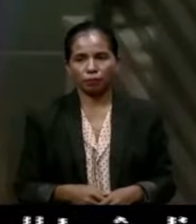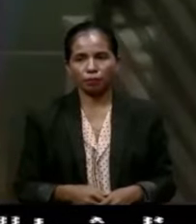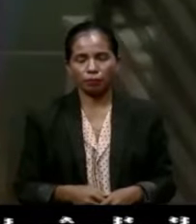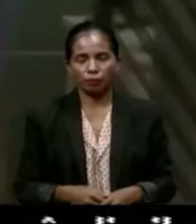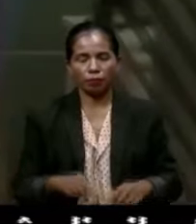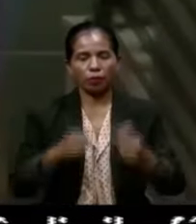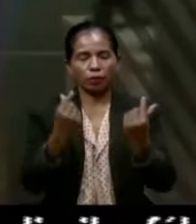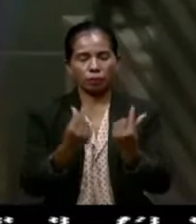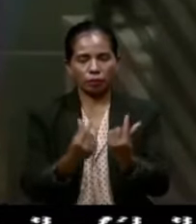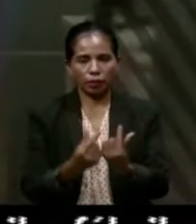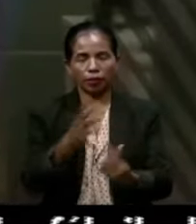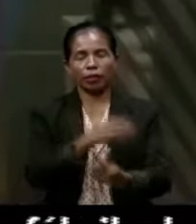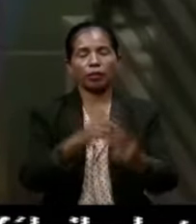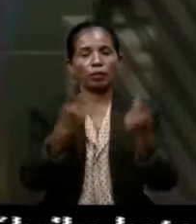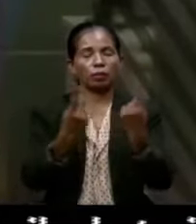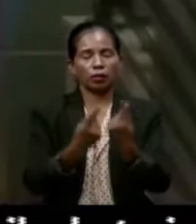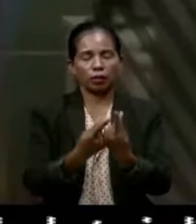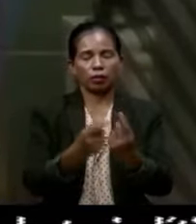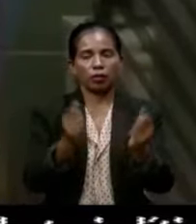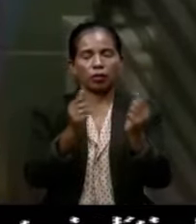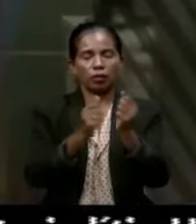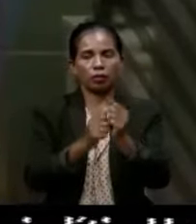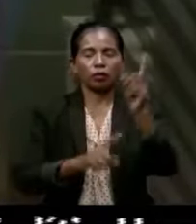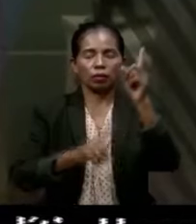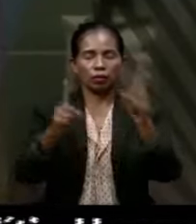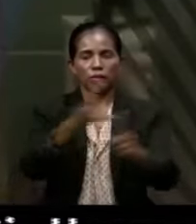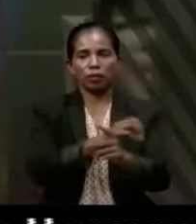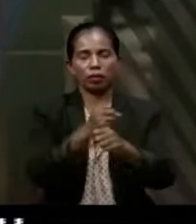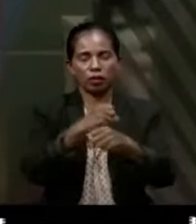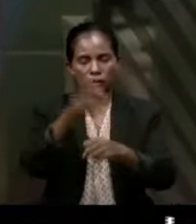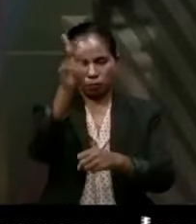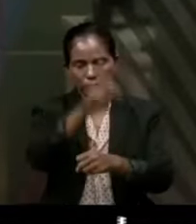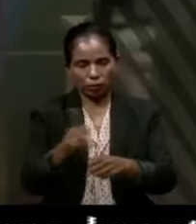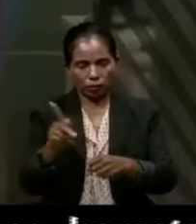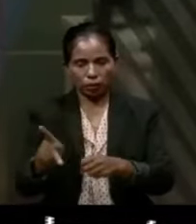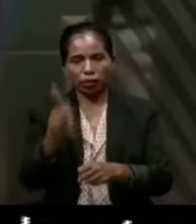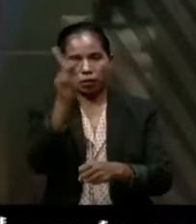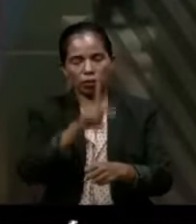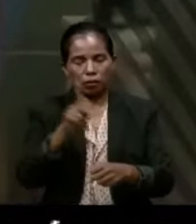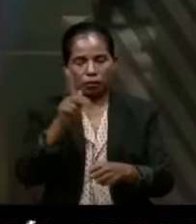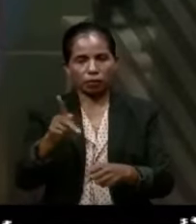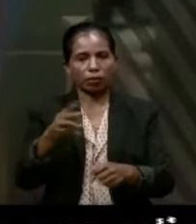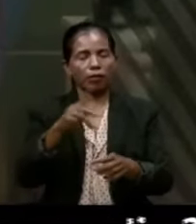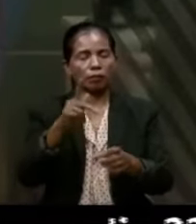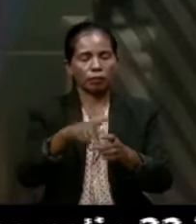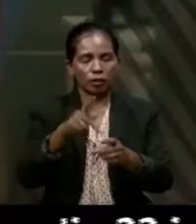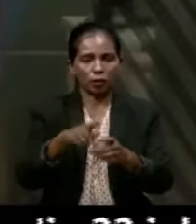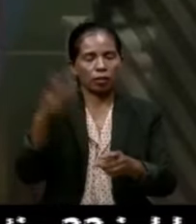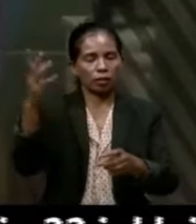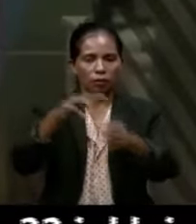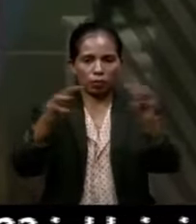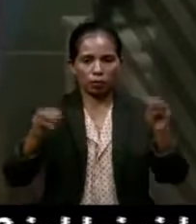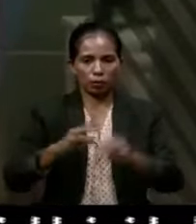Empresa Muracrai Timor EP, ho Estrela Resources, serral pesquisa mineral metálico e ha município Lauteng.